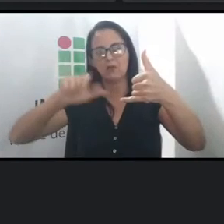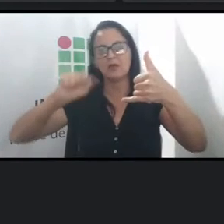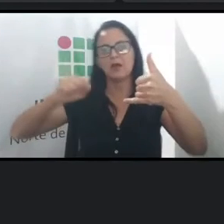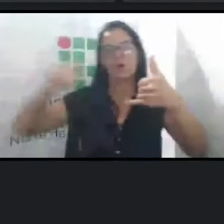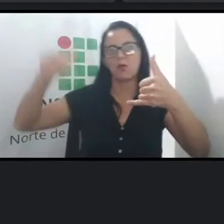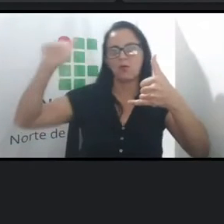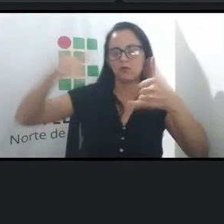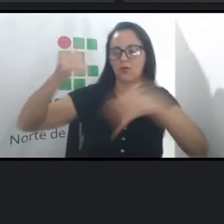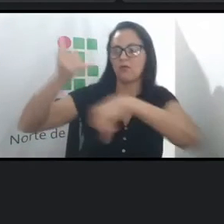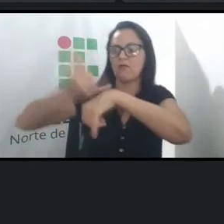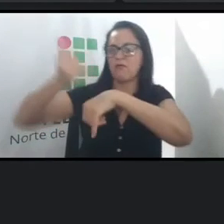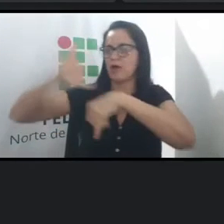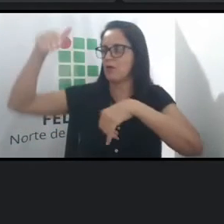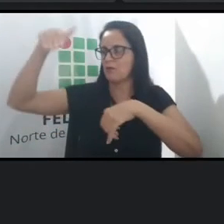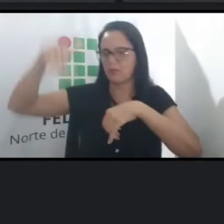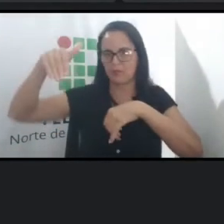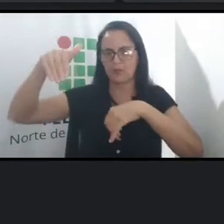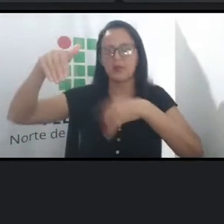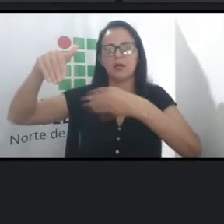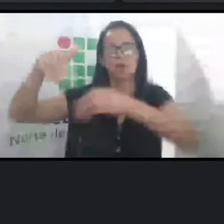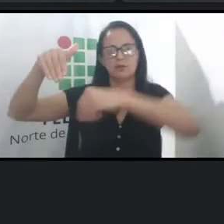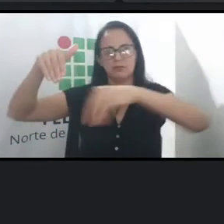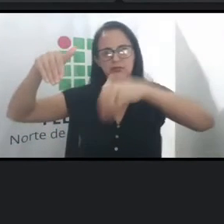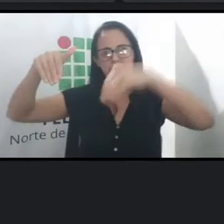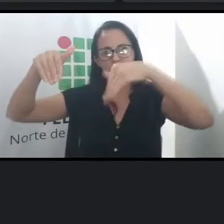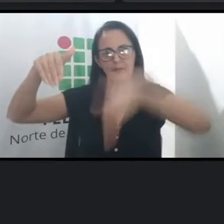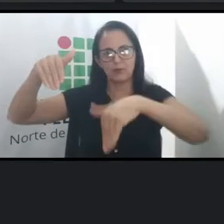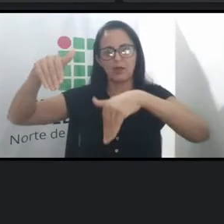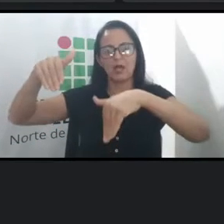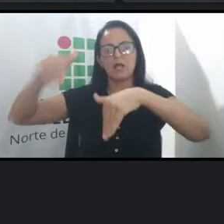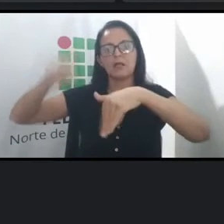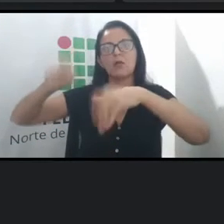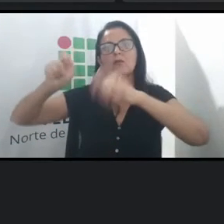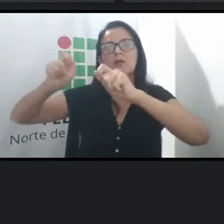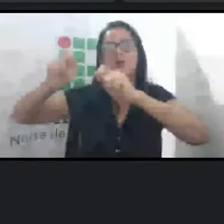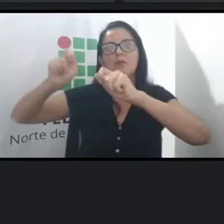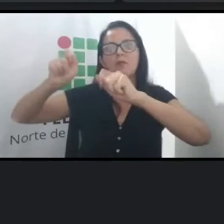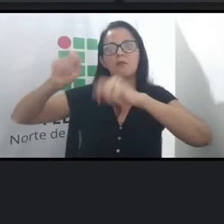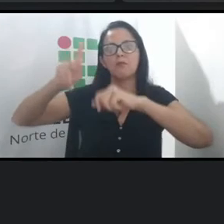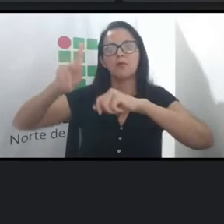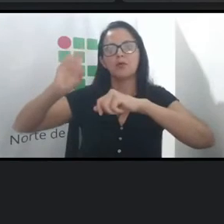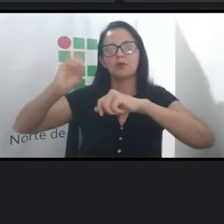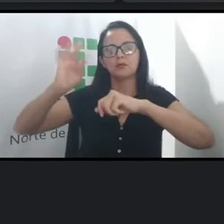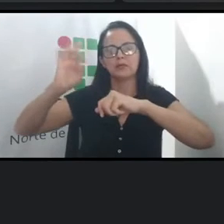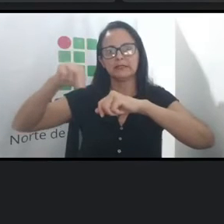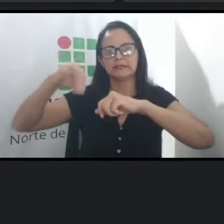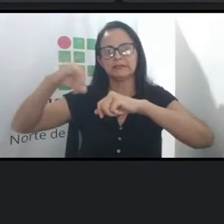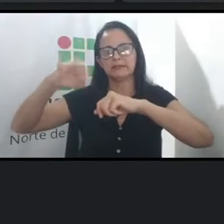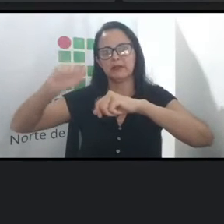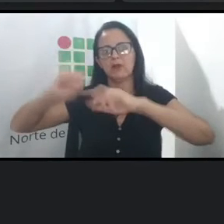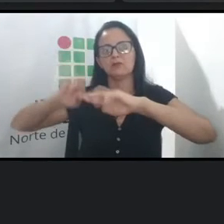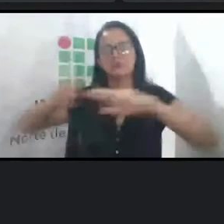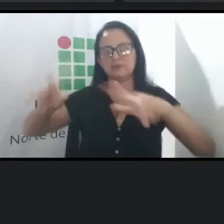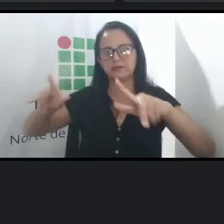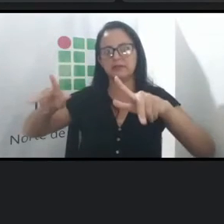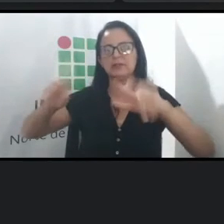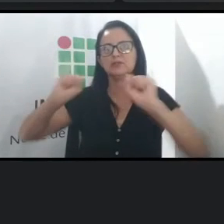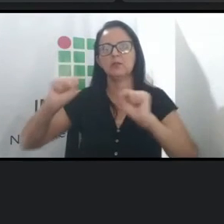solo, potenciais distintos. A pessoa pode vir sofrer o quê? Um choque elétrico.